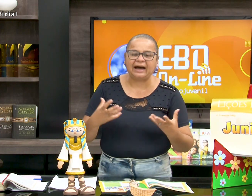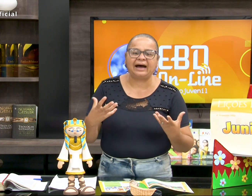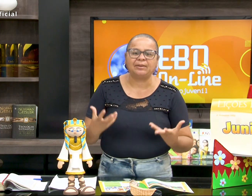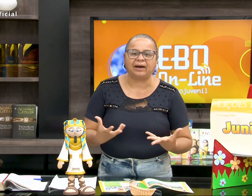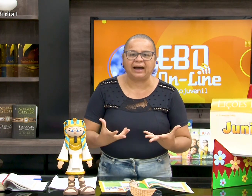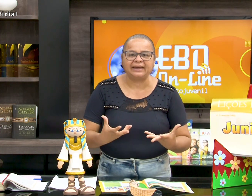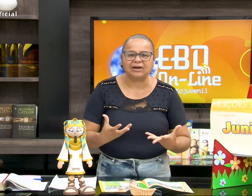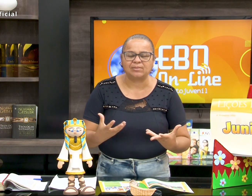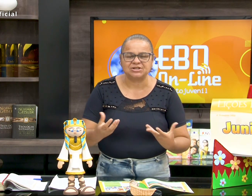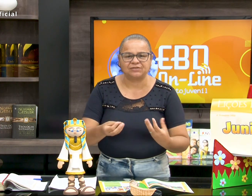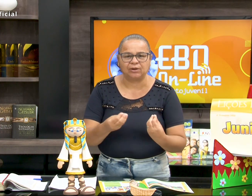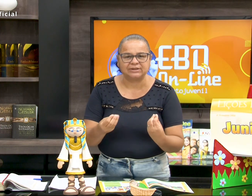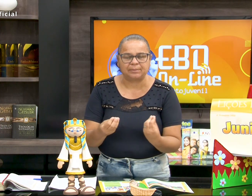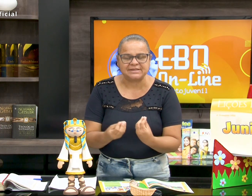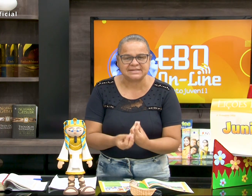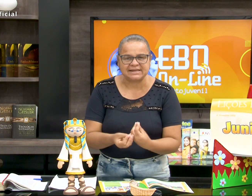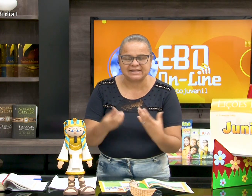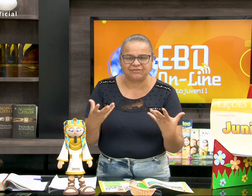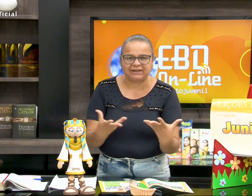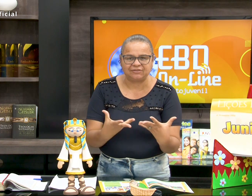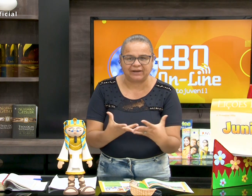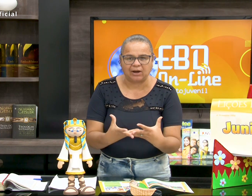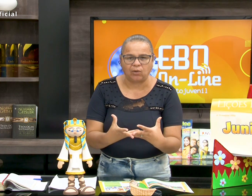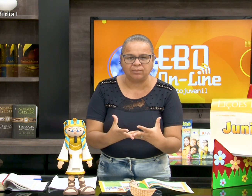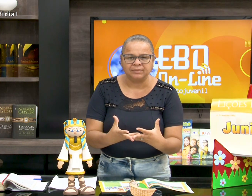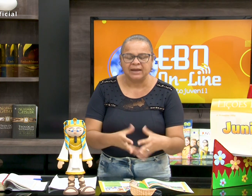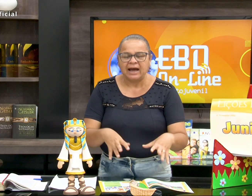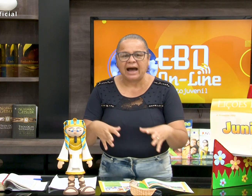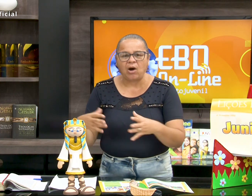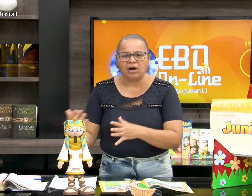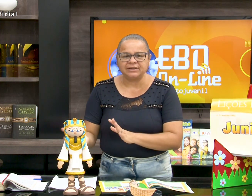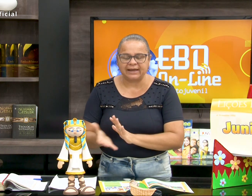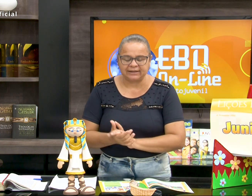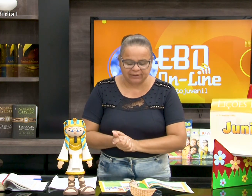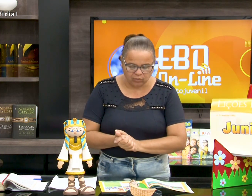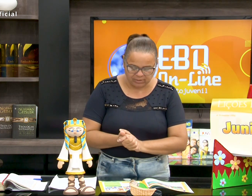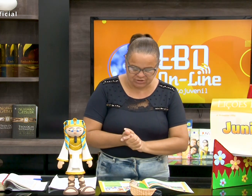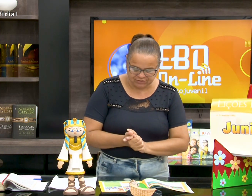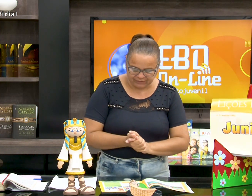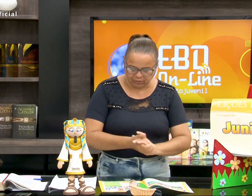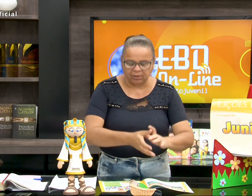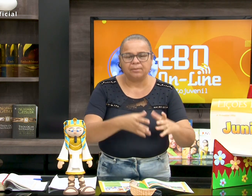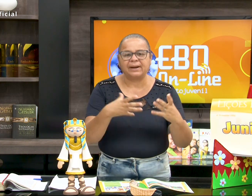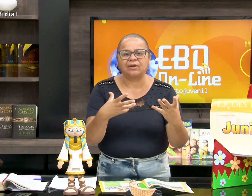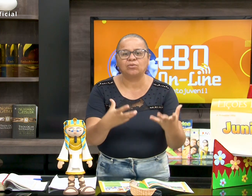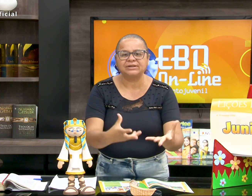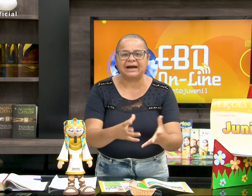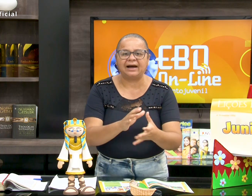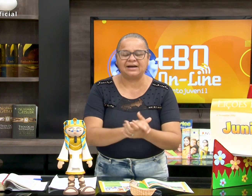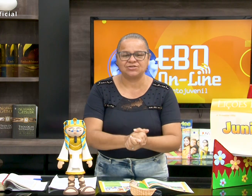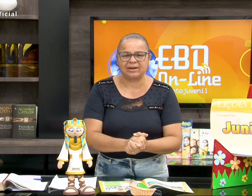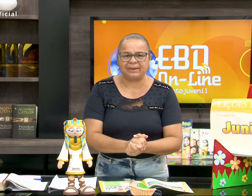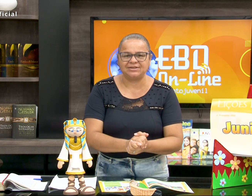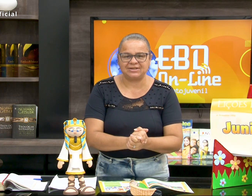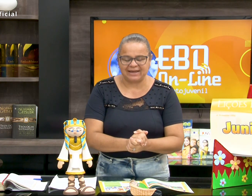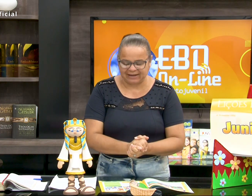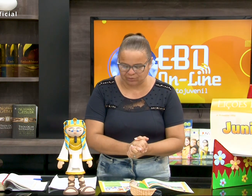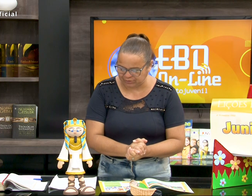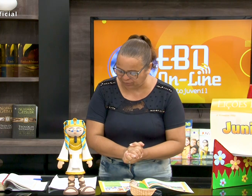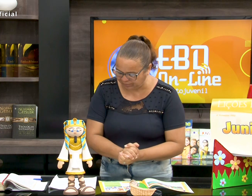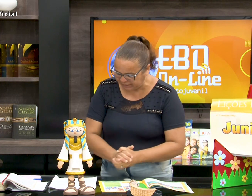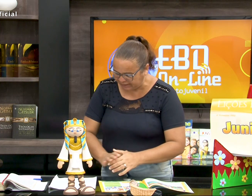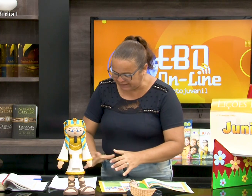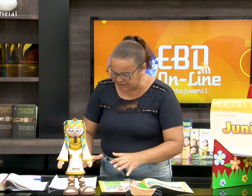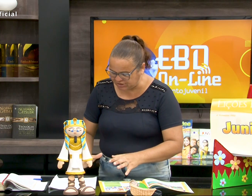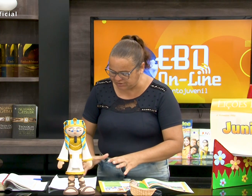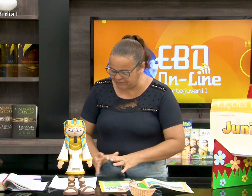da rainha, como a gente falou, da princesa, da filha de Faraó, a ordem que ela deu, como a gente falou, para cuidar a Joquebede, e ela